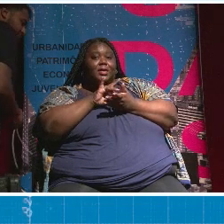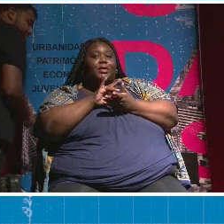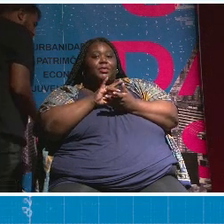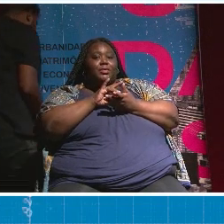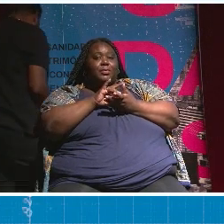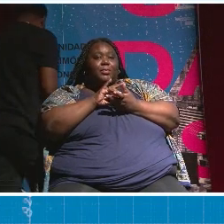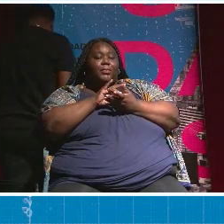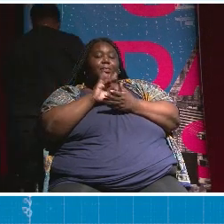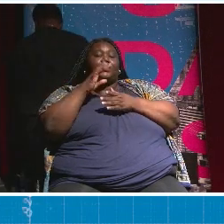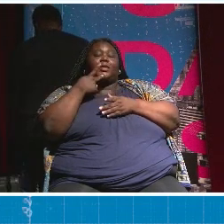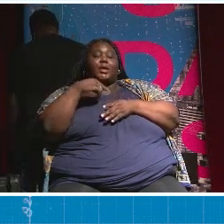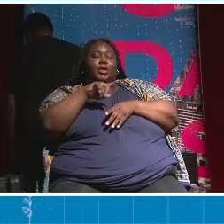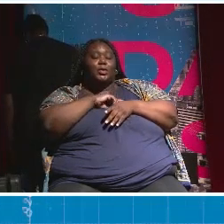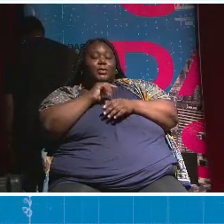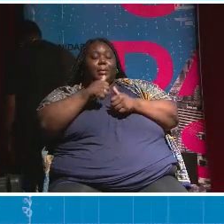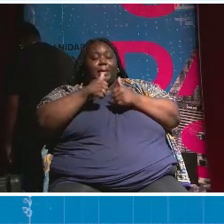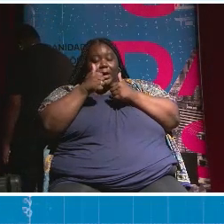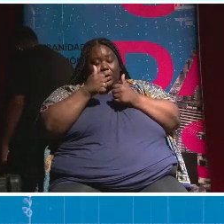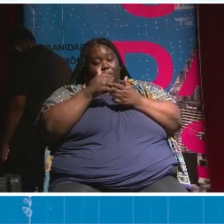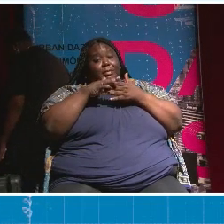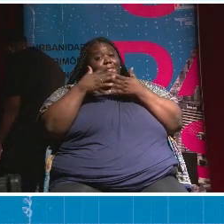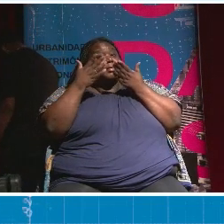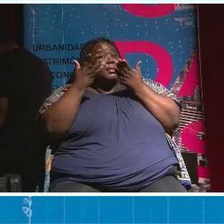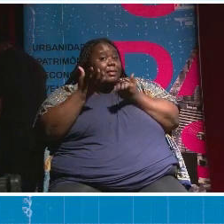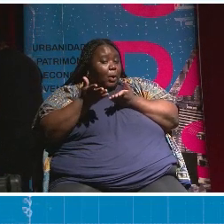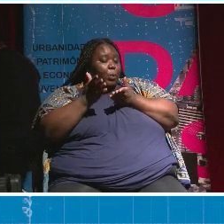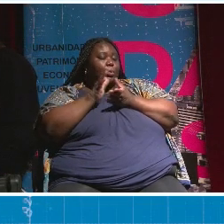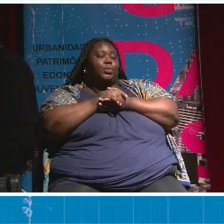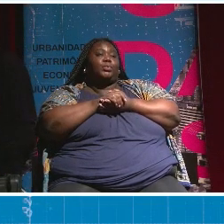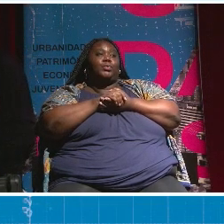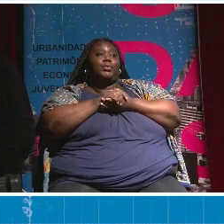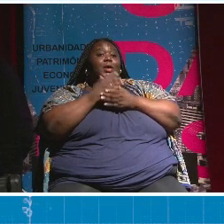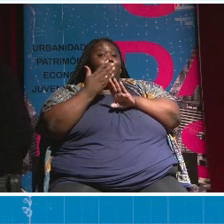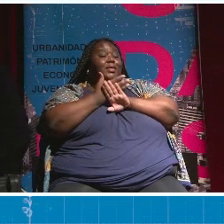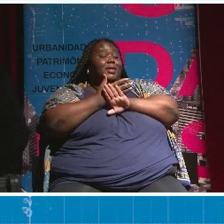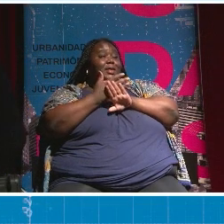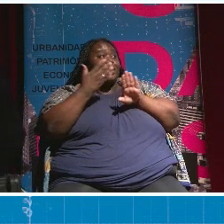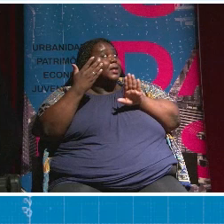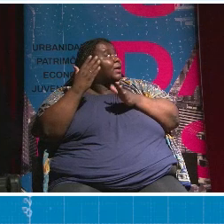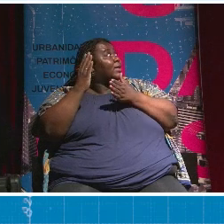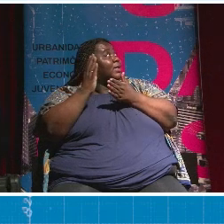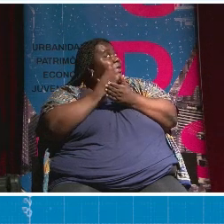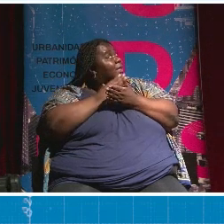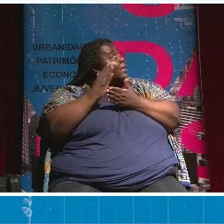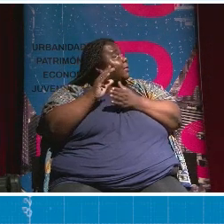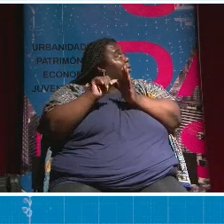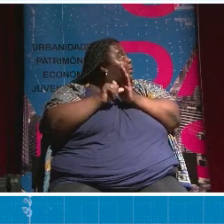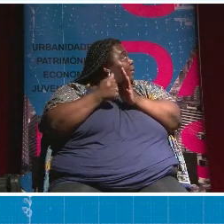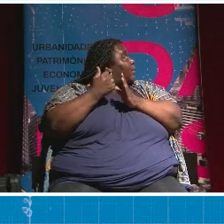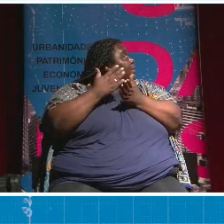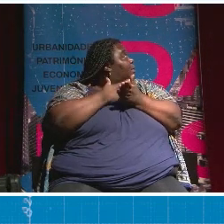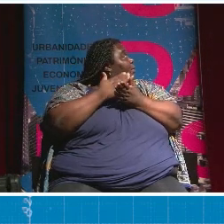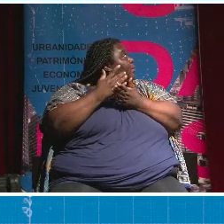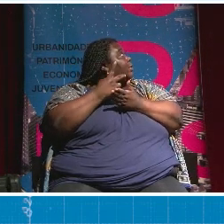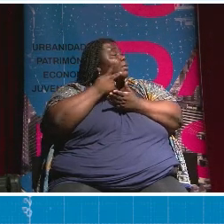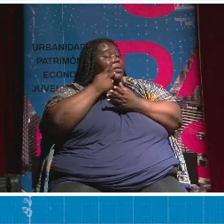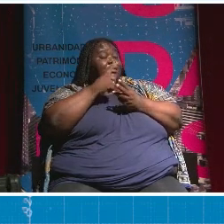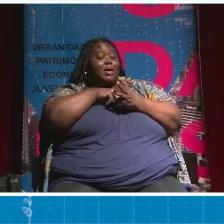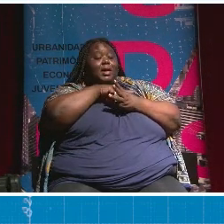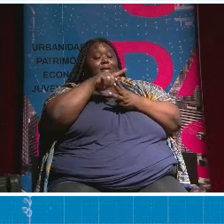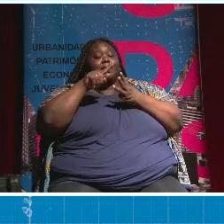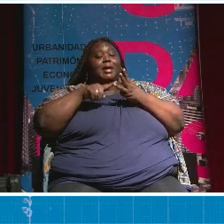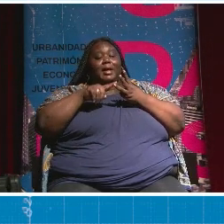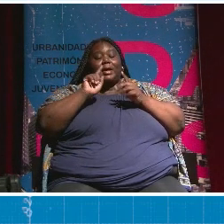nos ajudam a perceber melhor isso. Então, eu fiz esse primeiro preâmbulo para falar de 3